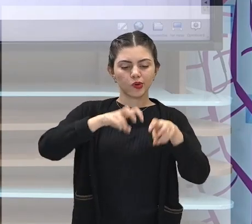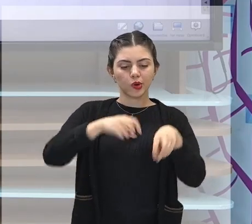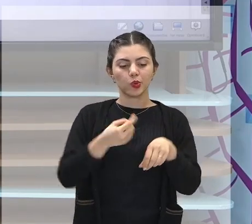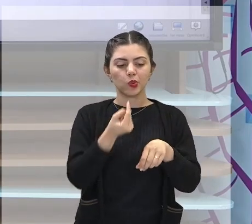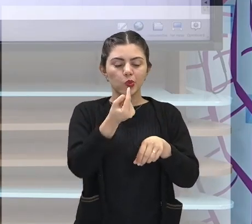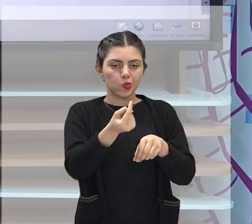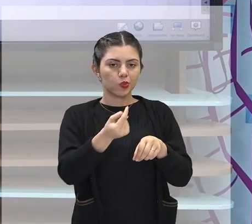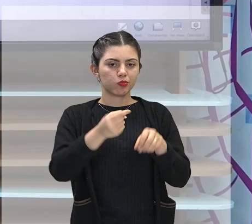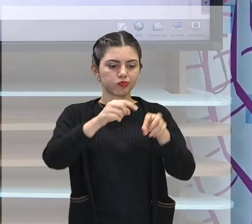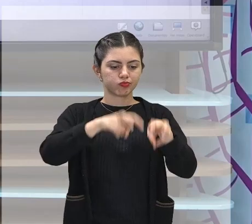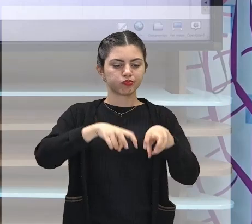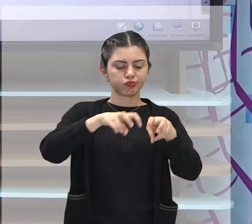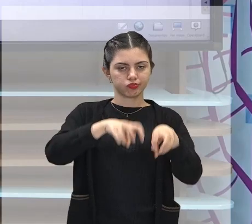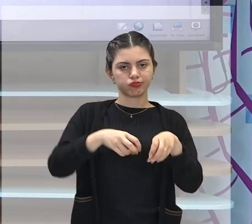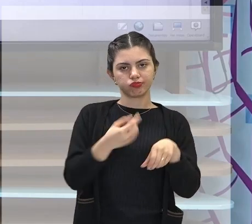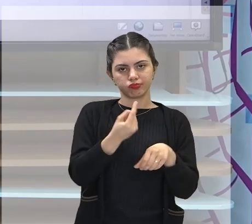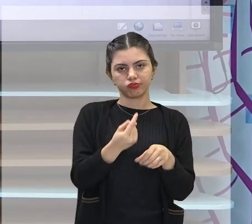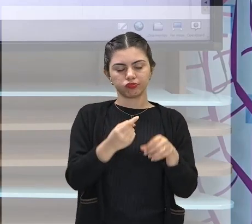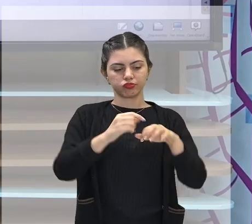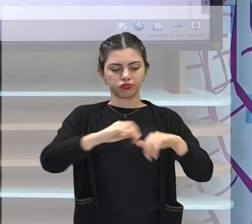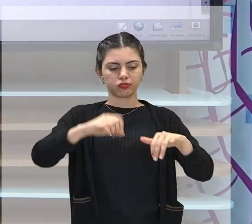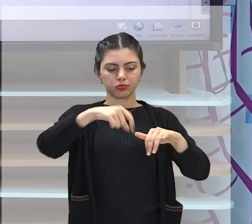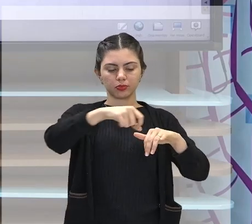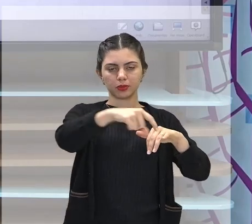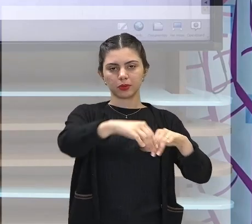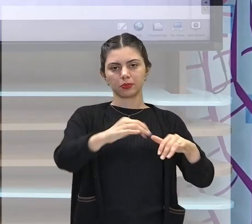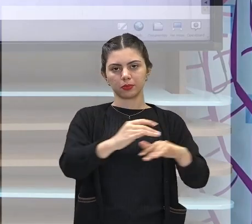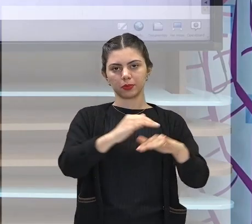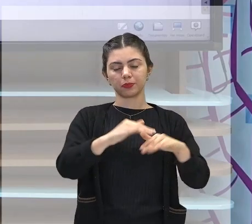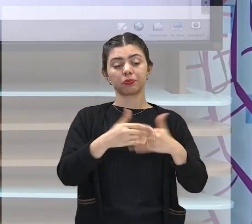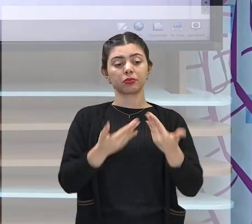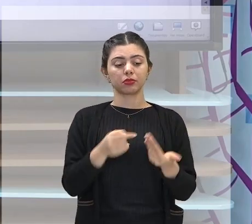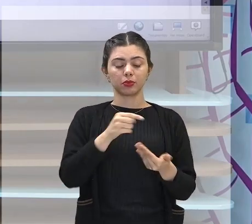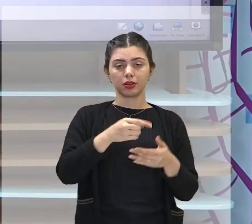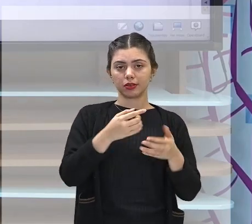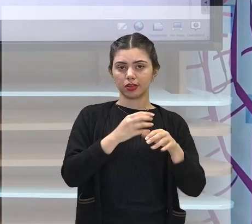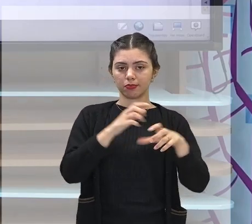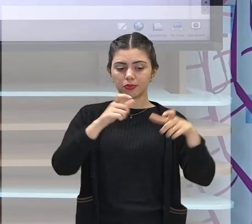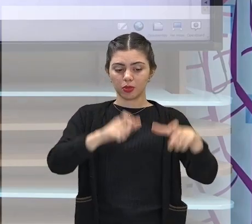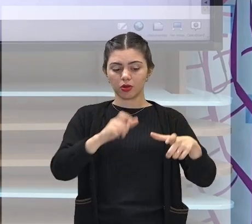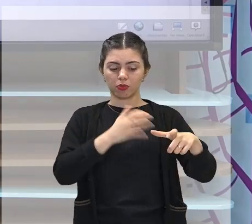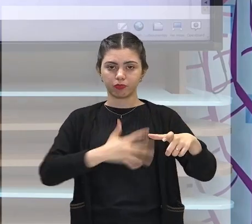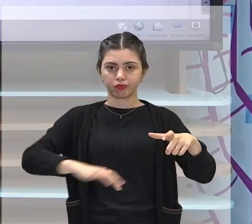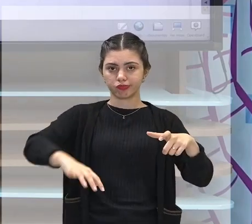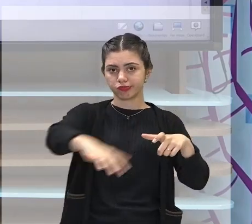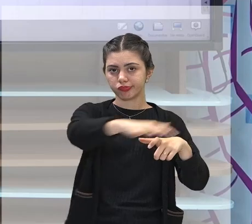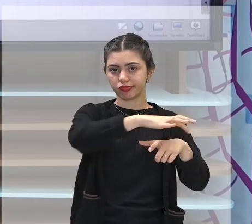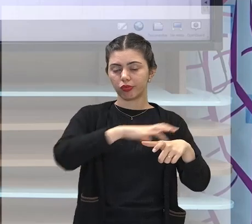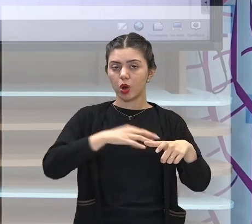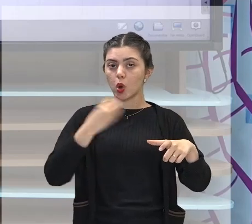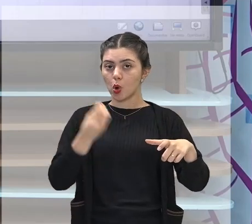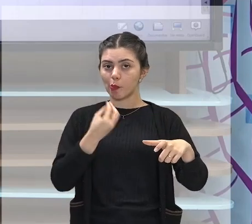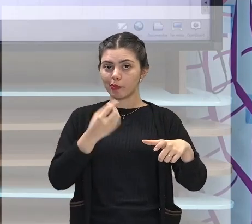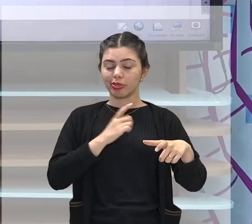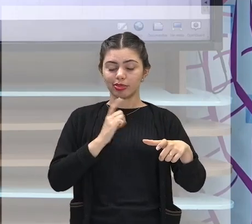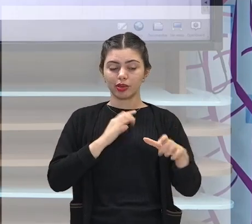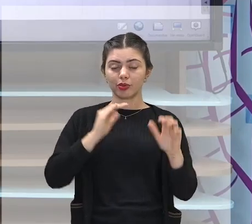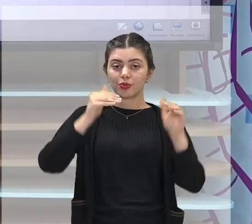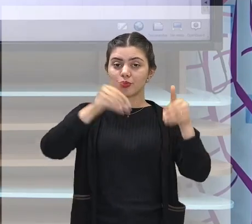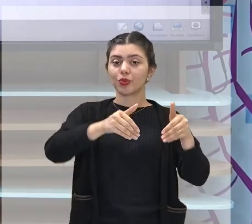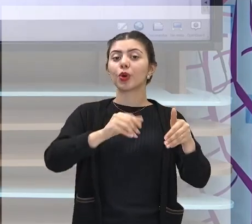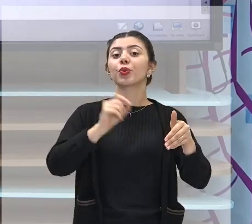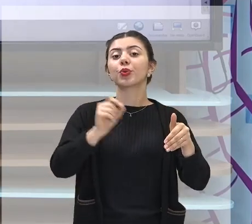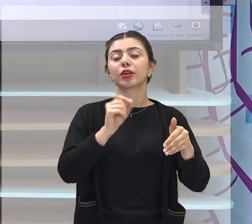produto. Então, essa ilha, ela vai ter um foco que é principalmente